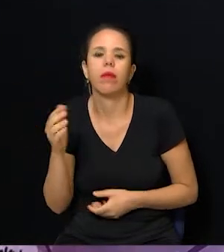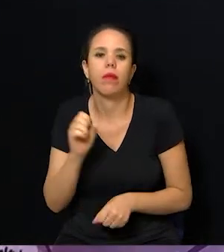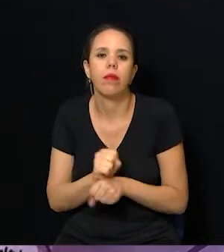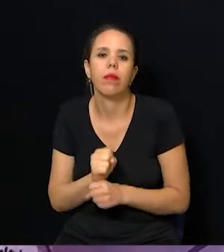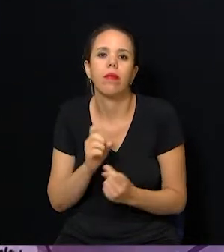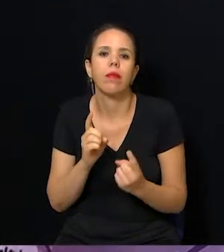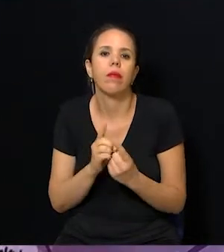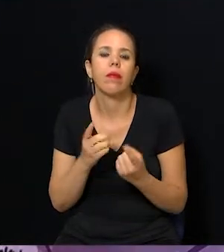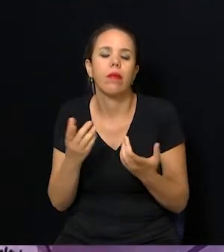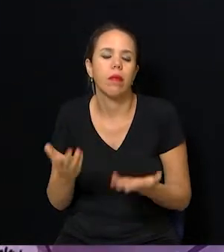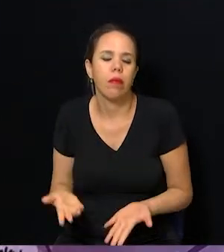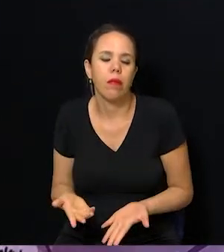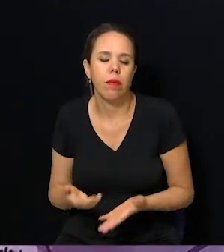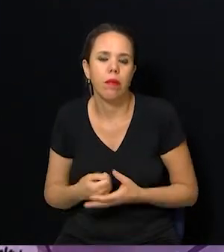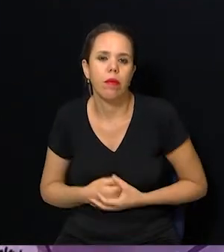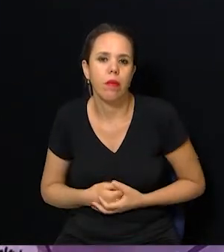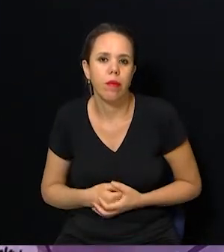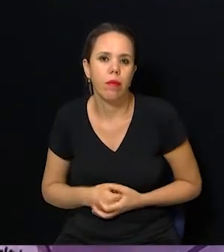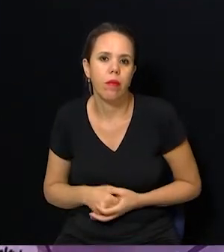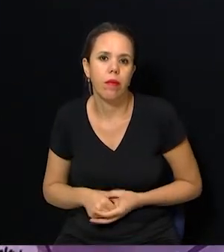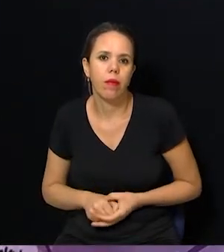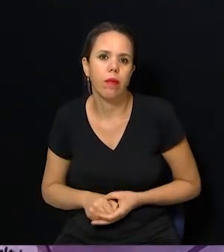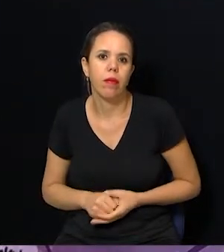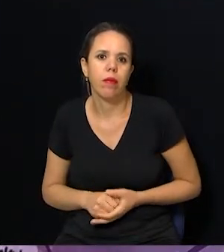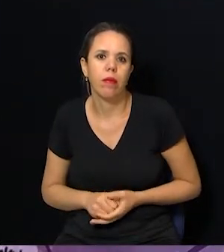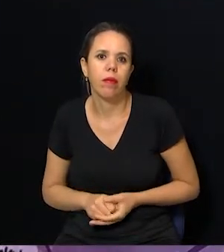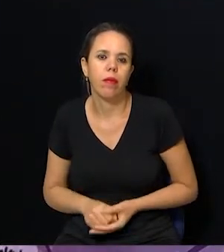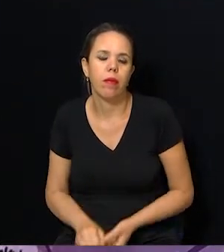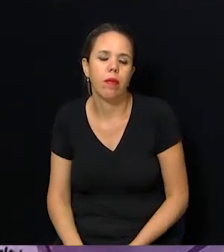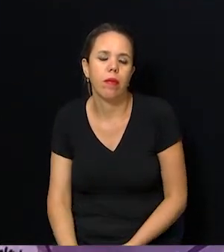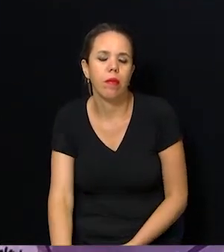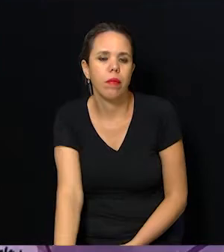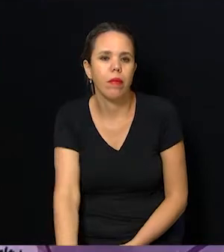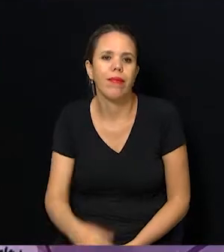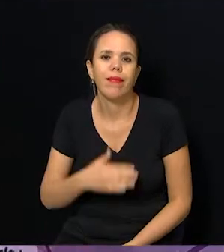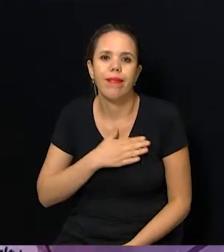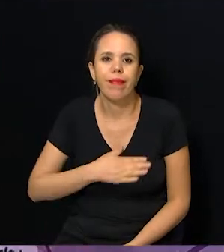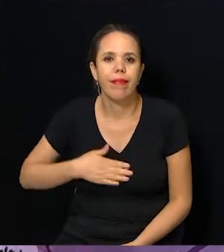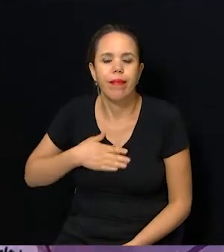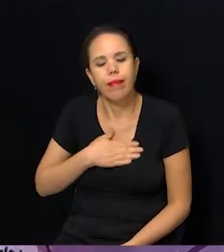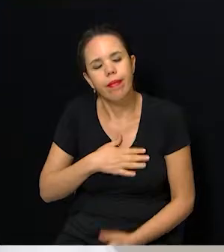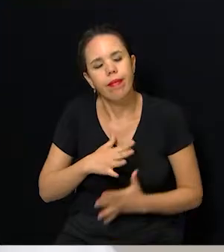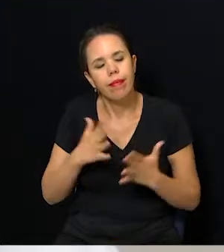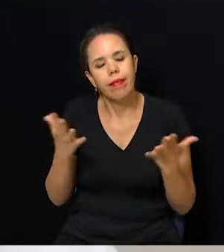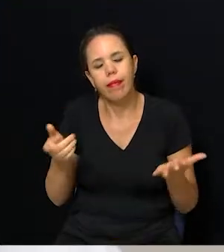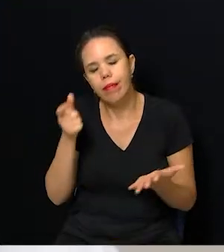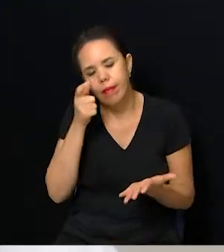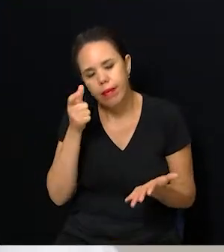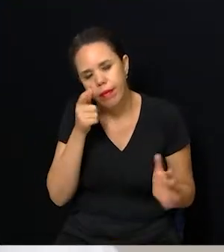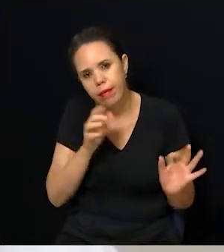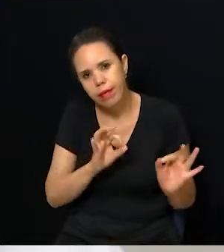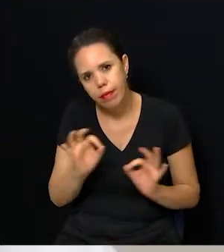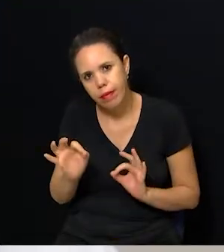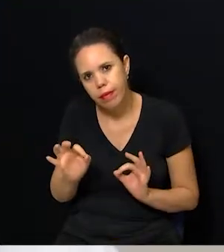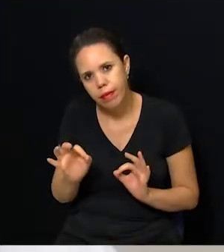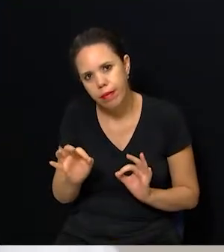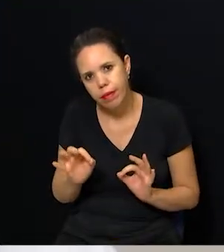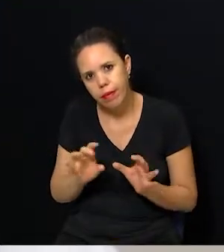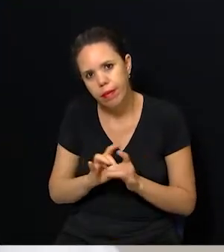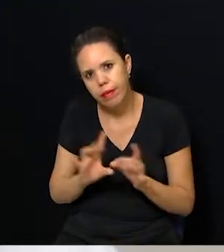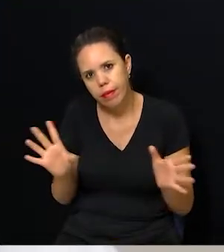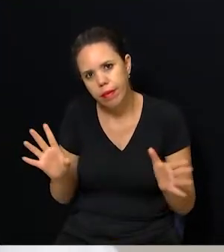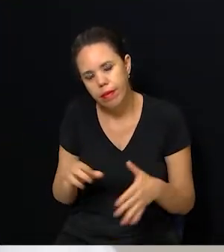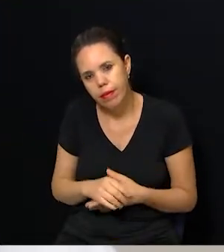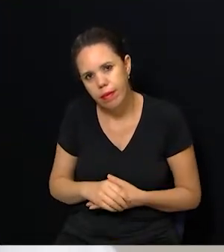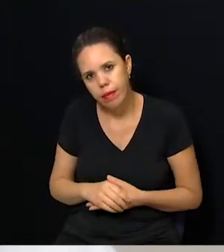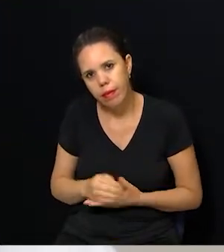seus atendimentos e falar com a nossa equipe hoje. Satisfação é minha, Viviane, e a todos que vão nos assistir. Estou aqui à disposição, vou